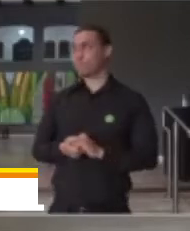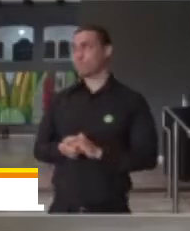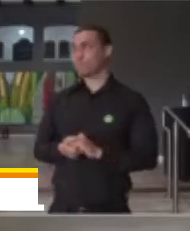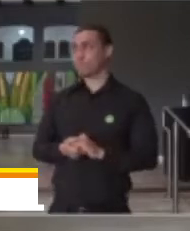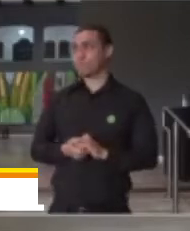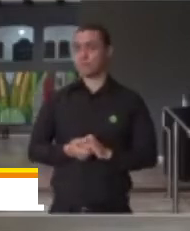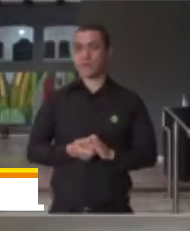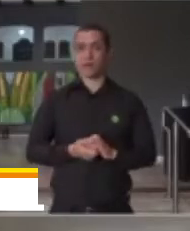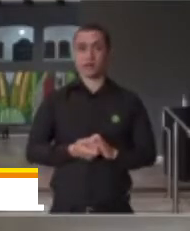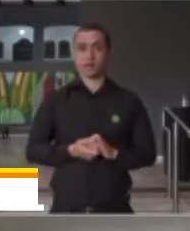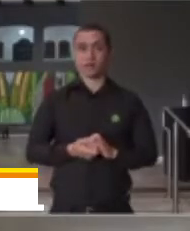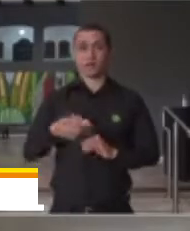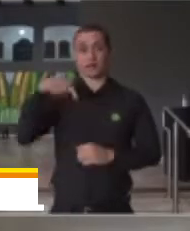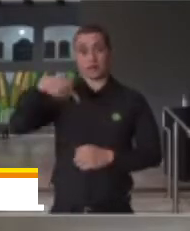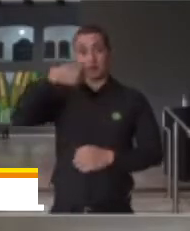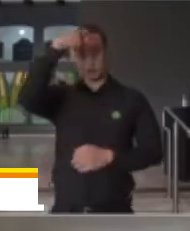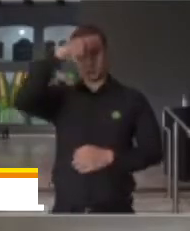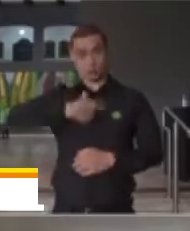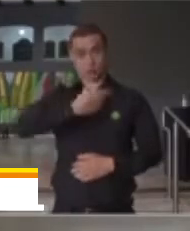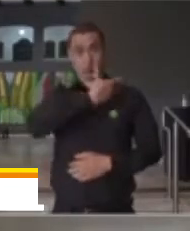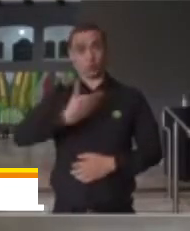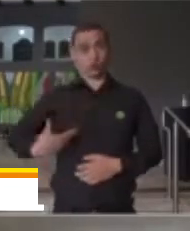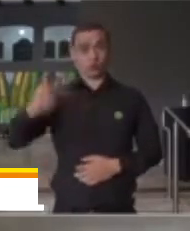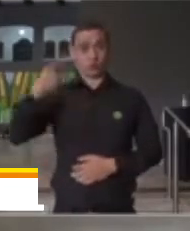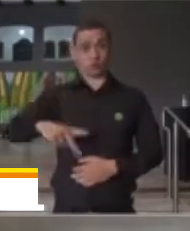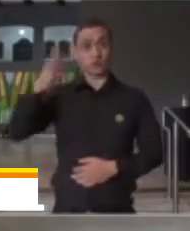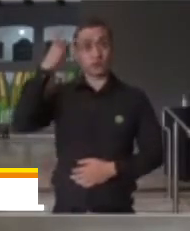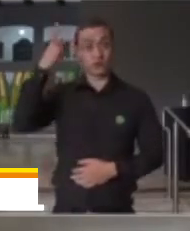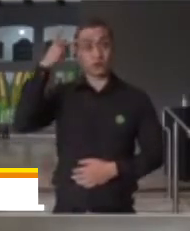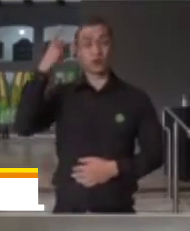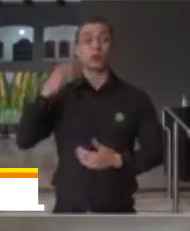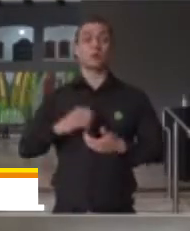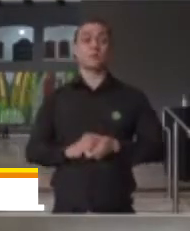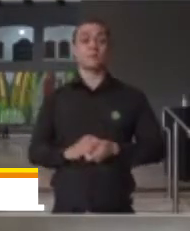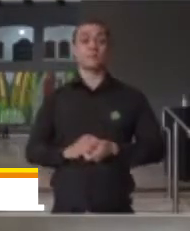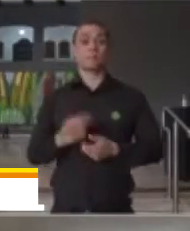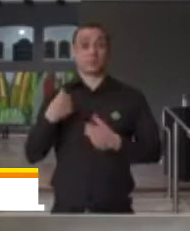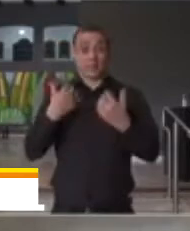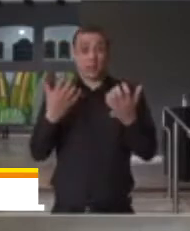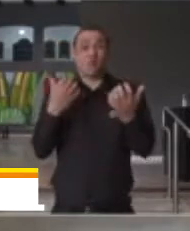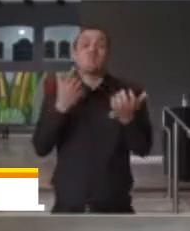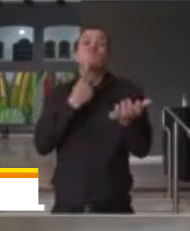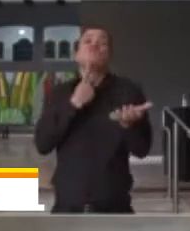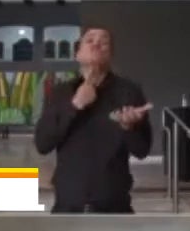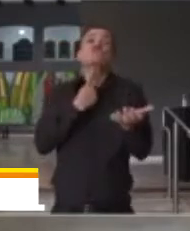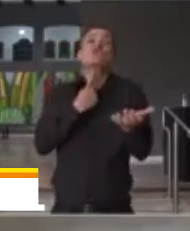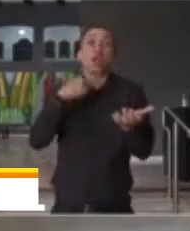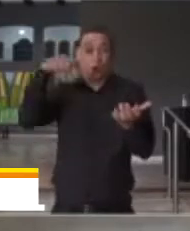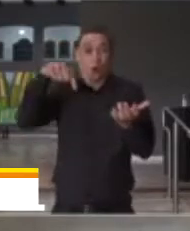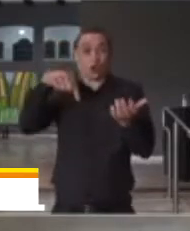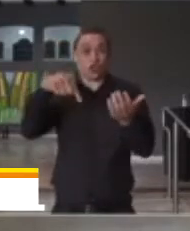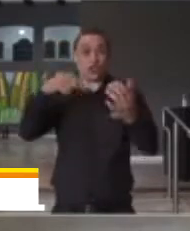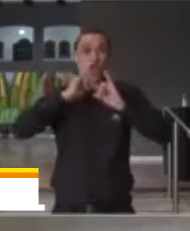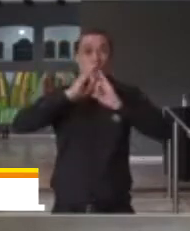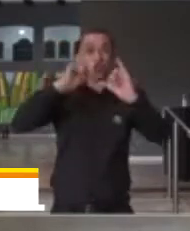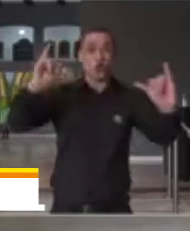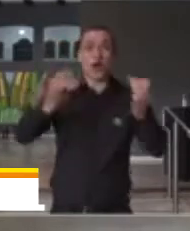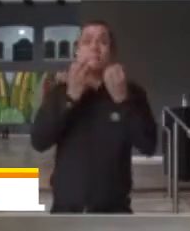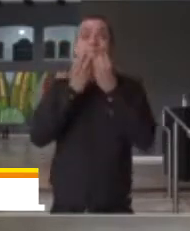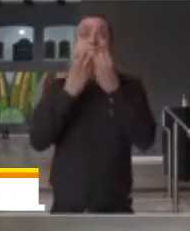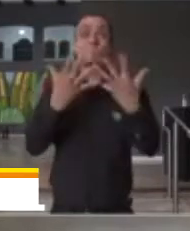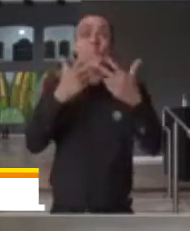e como governador de são paulo eu gostaria de dar hoje uma notícia diferente